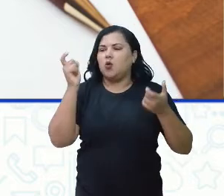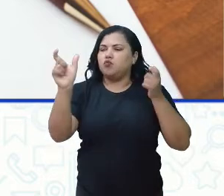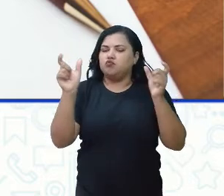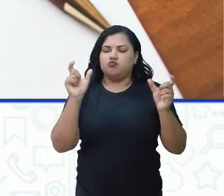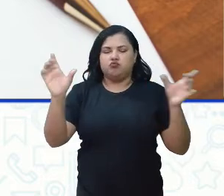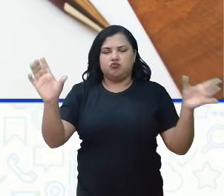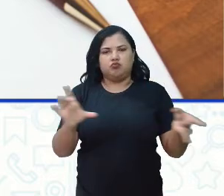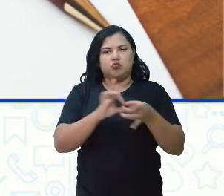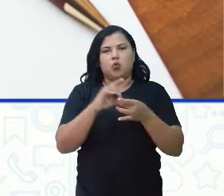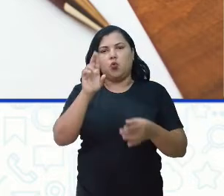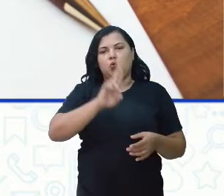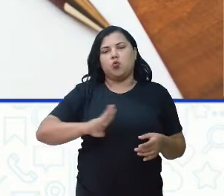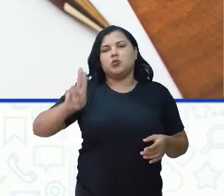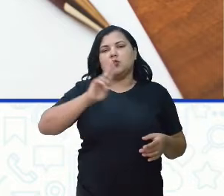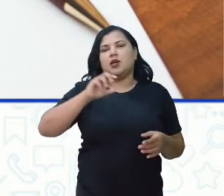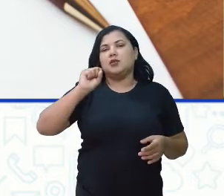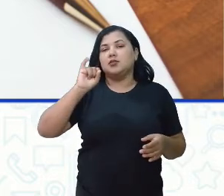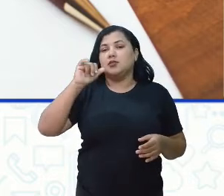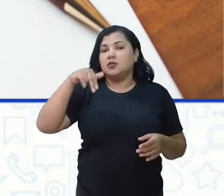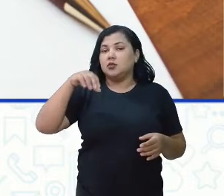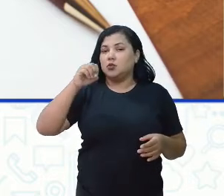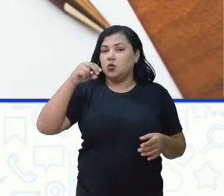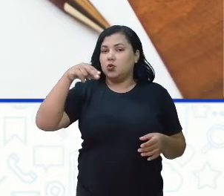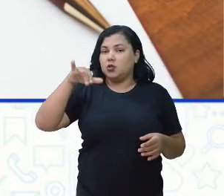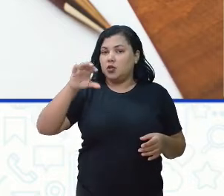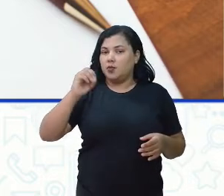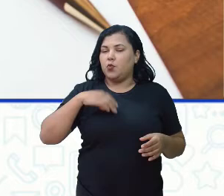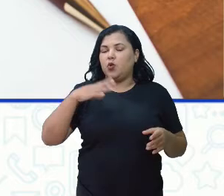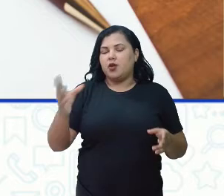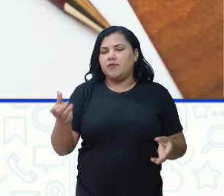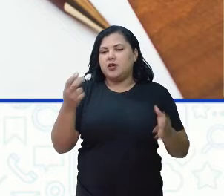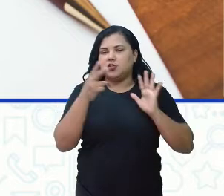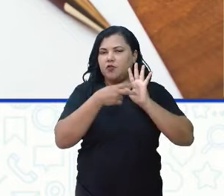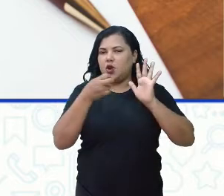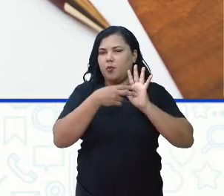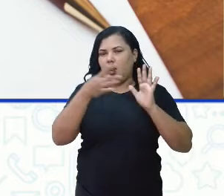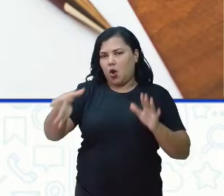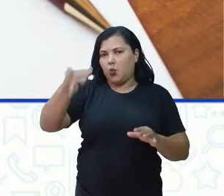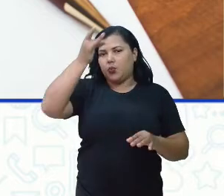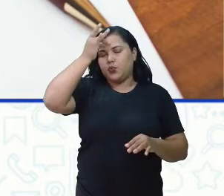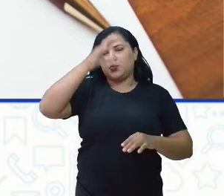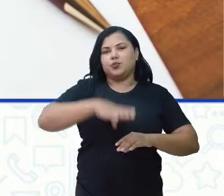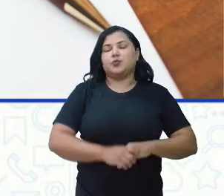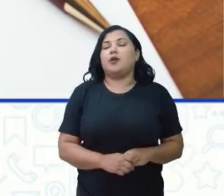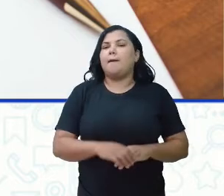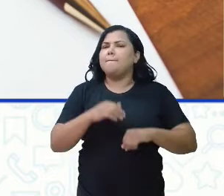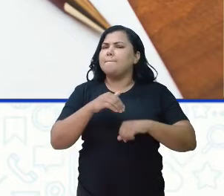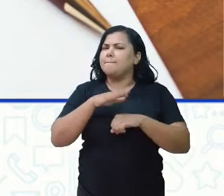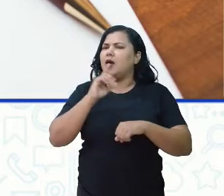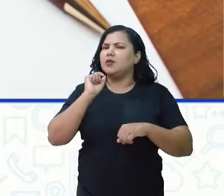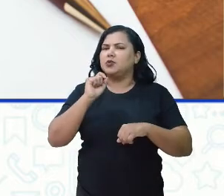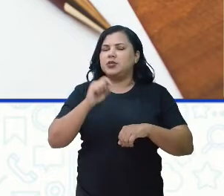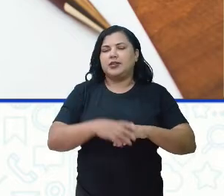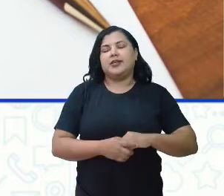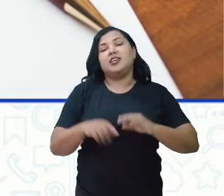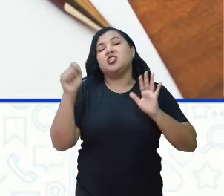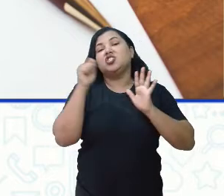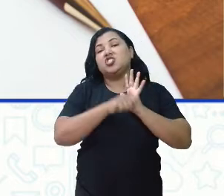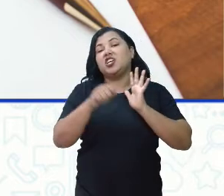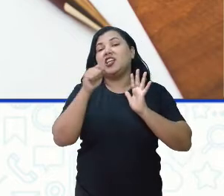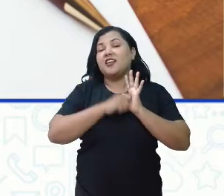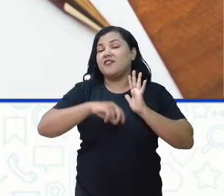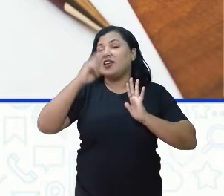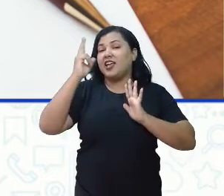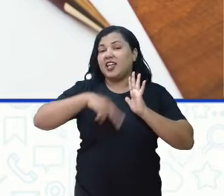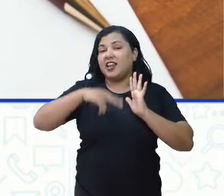palavras, utilizar sinônimos e fixar os vocábulos na memória. Muito mais do que isso também, né? O escrever e